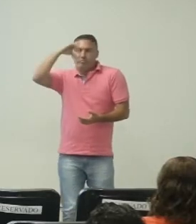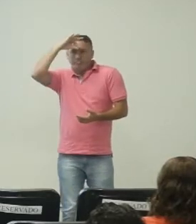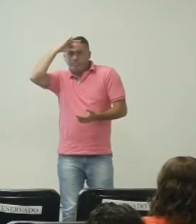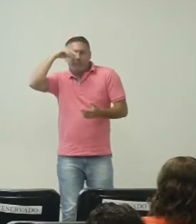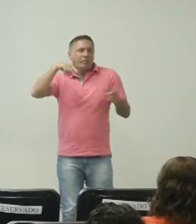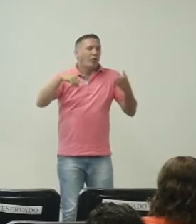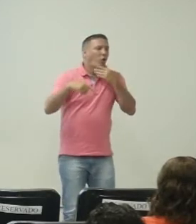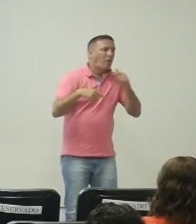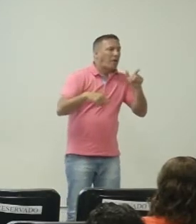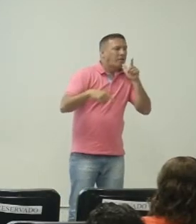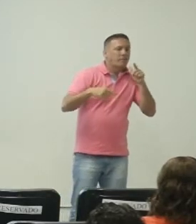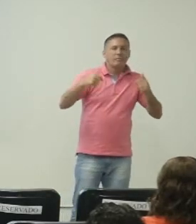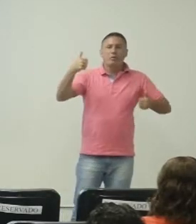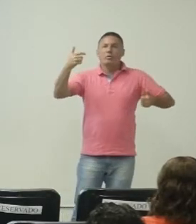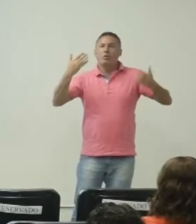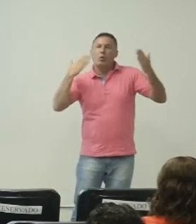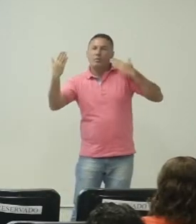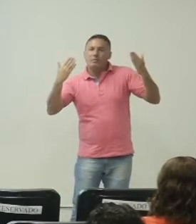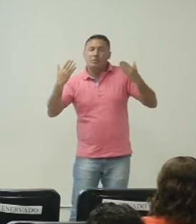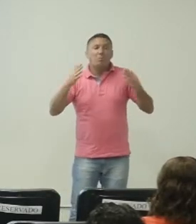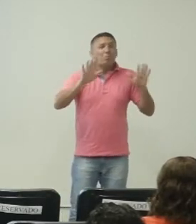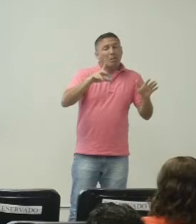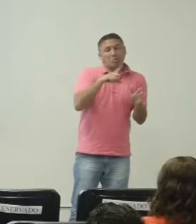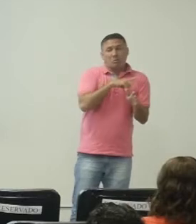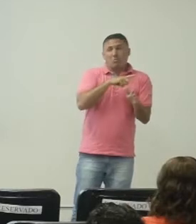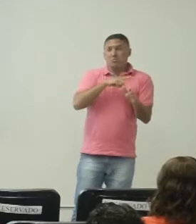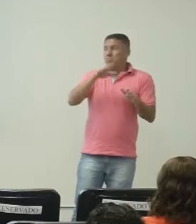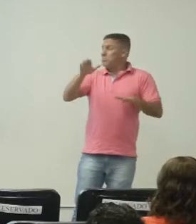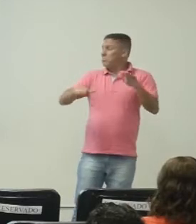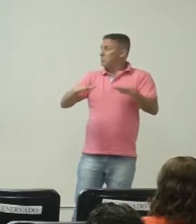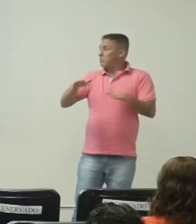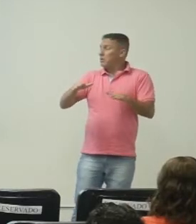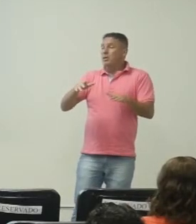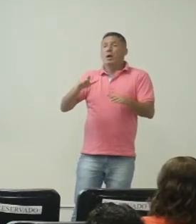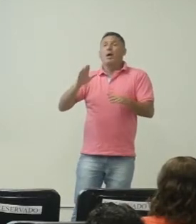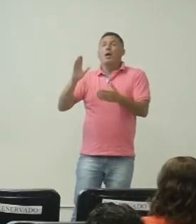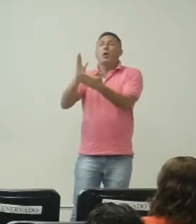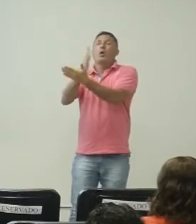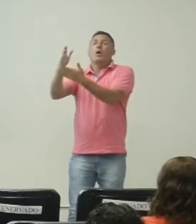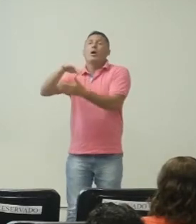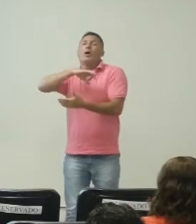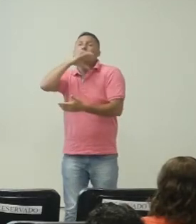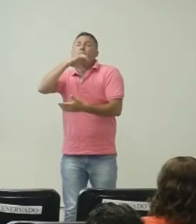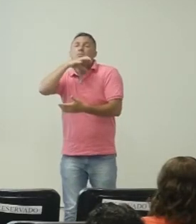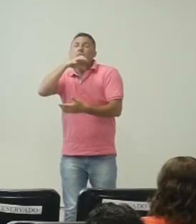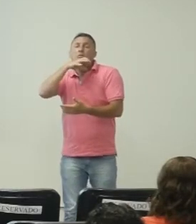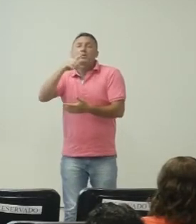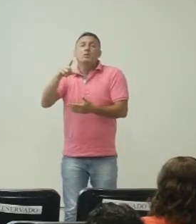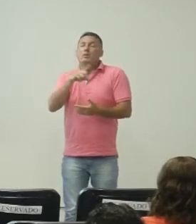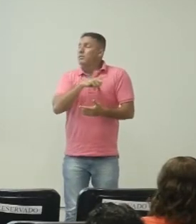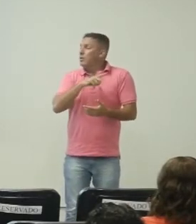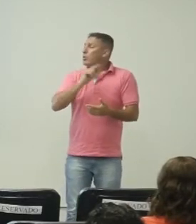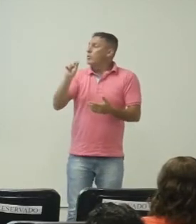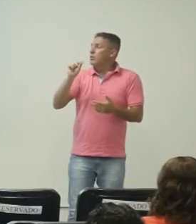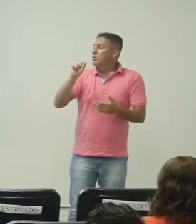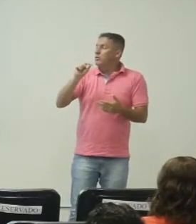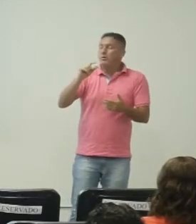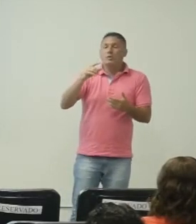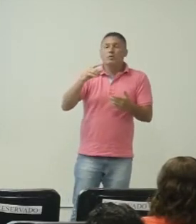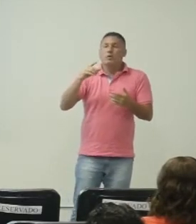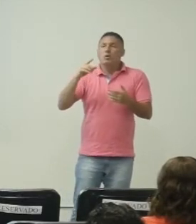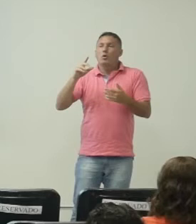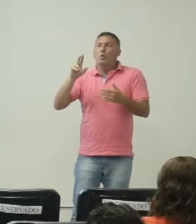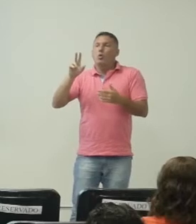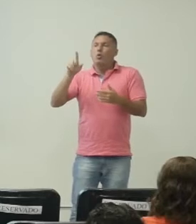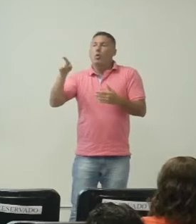interno. Né? E tem fêmeas, dentro das espécies animais, que possuem um órgão sexual externo, enquanto seus